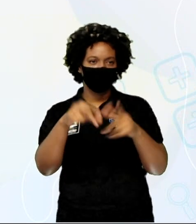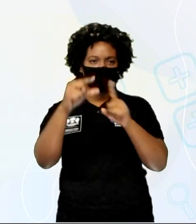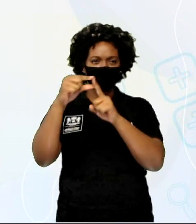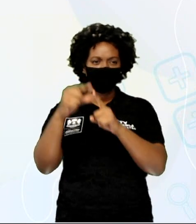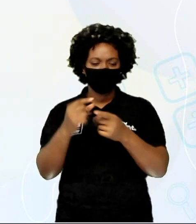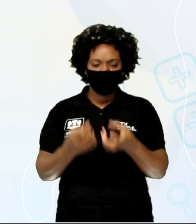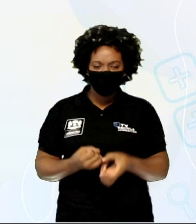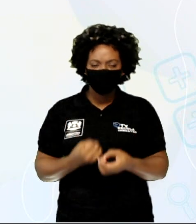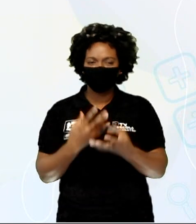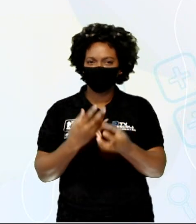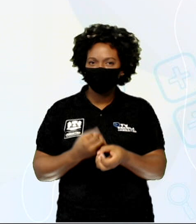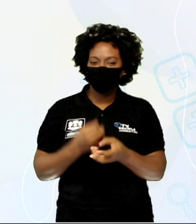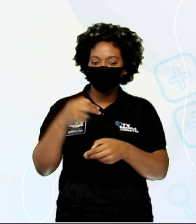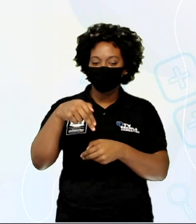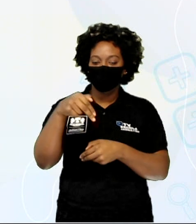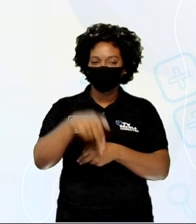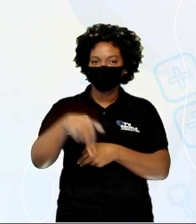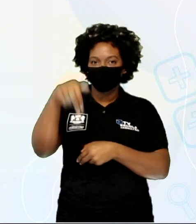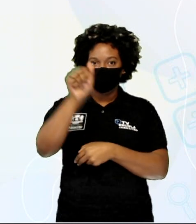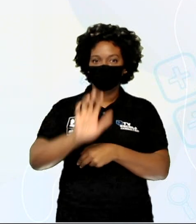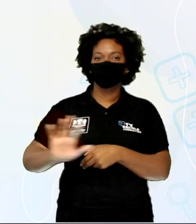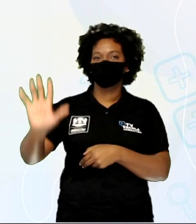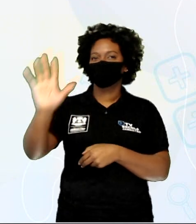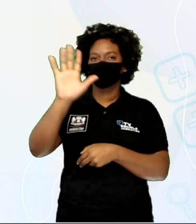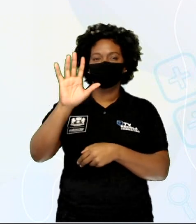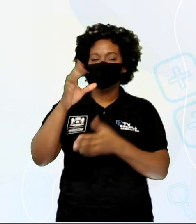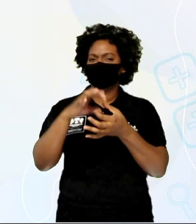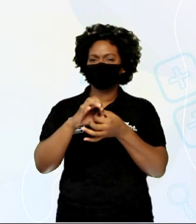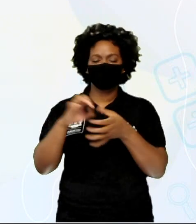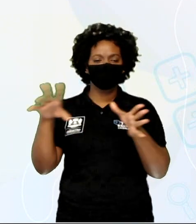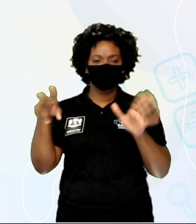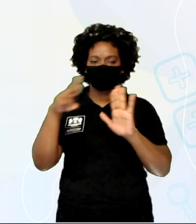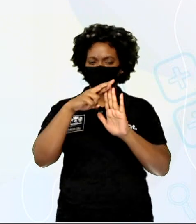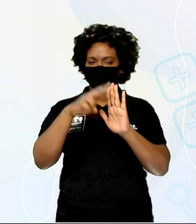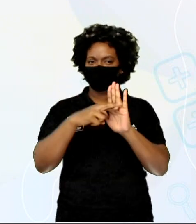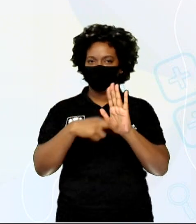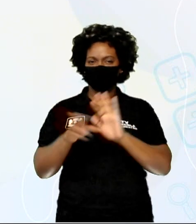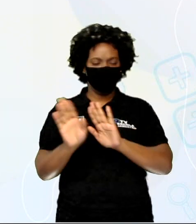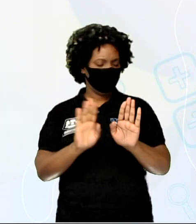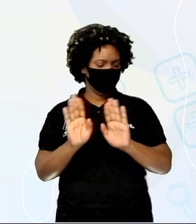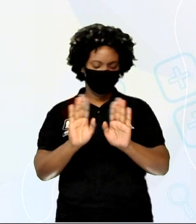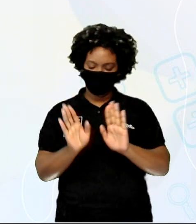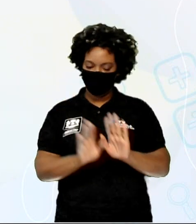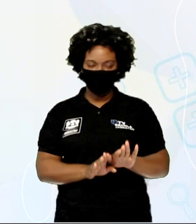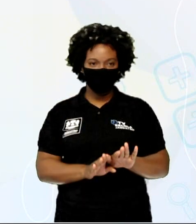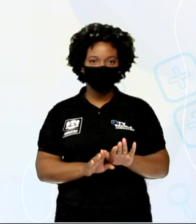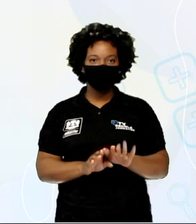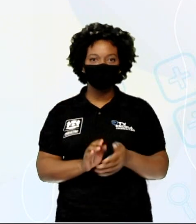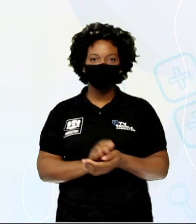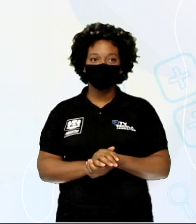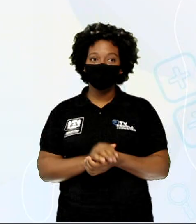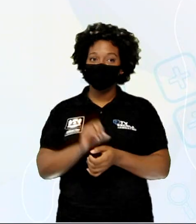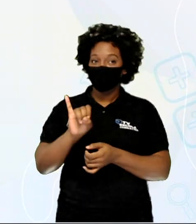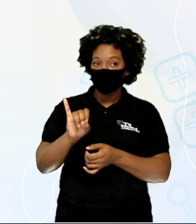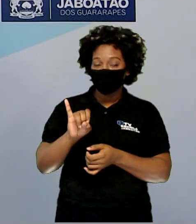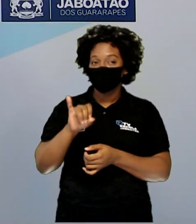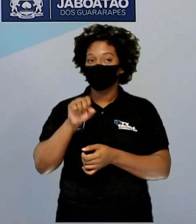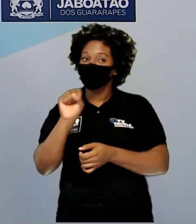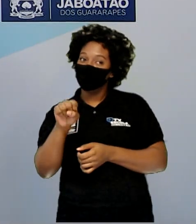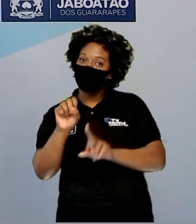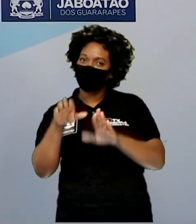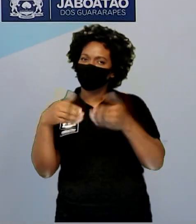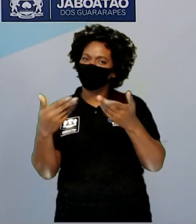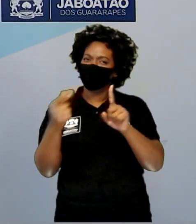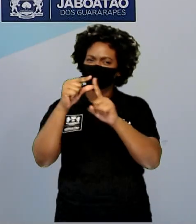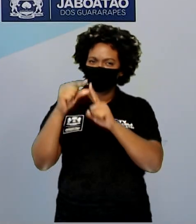expressões regionalistas despreocupadas com as normas gramaticais? Então, se sim, quais são